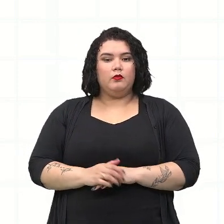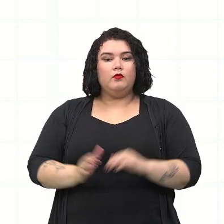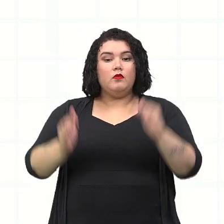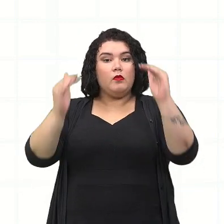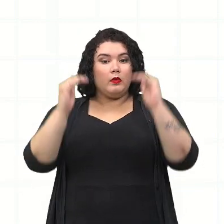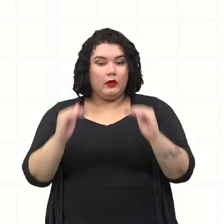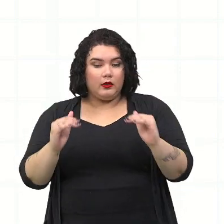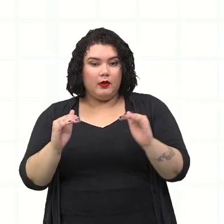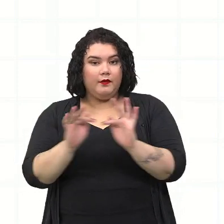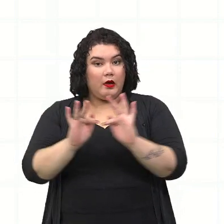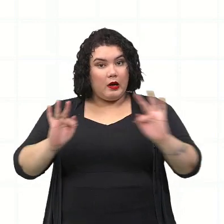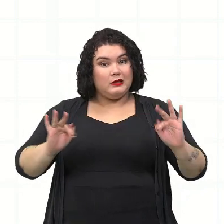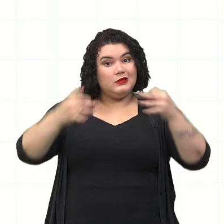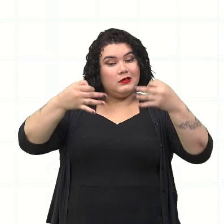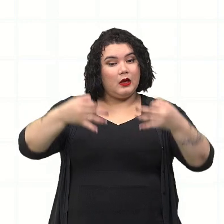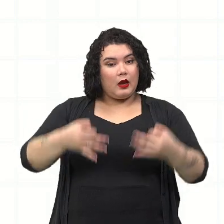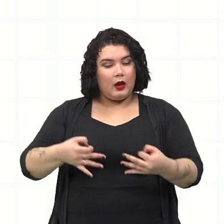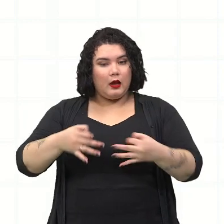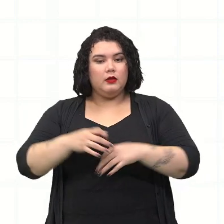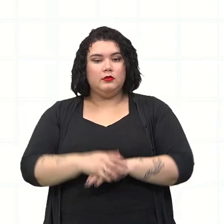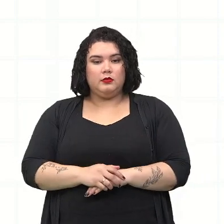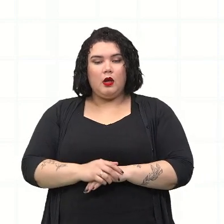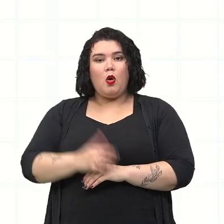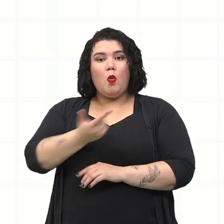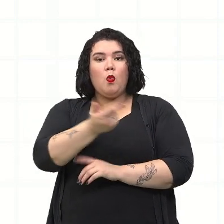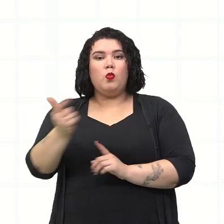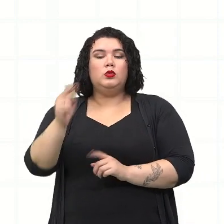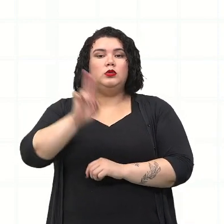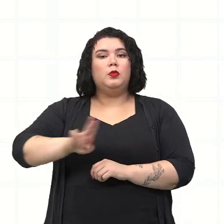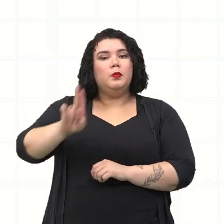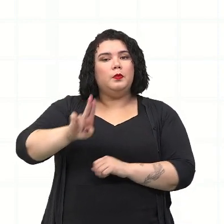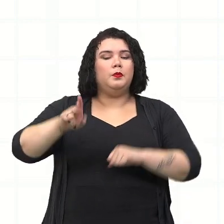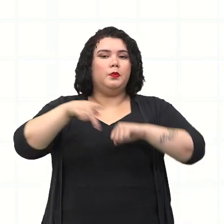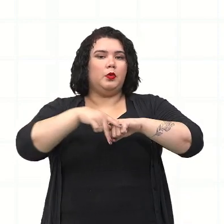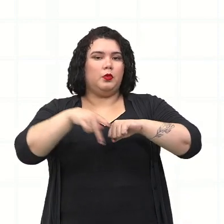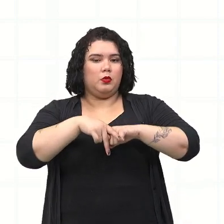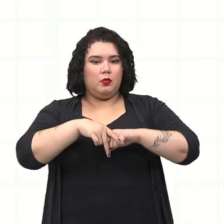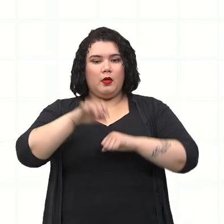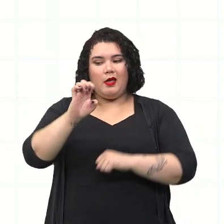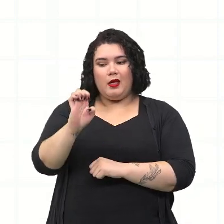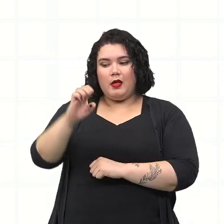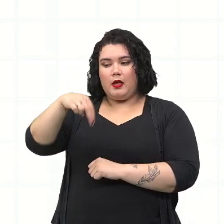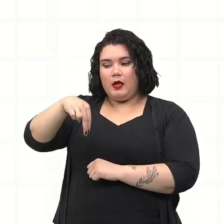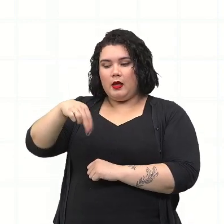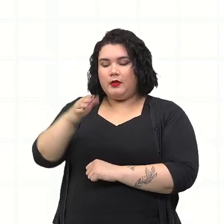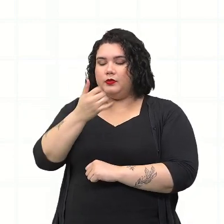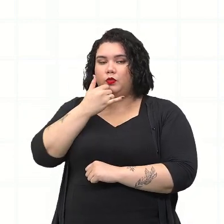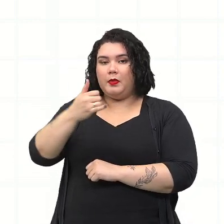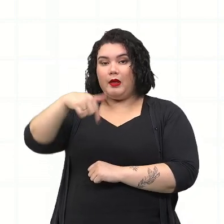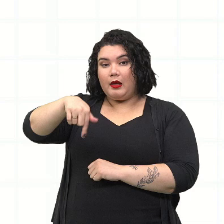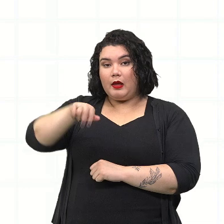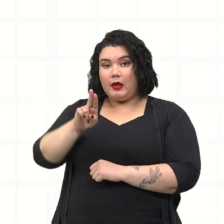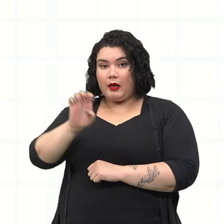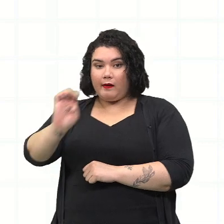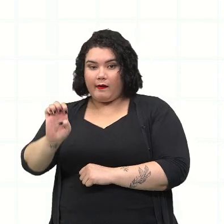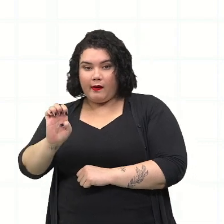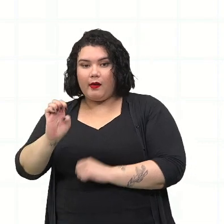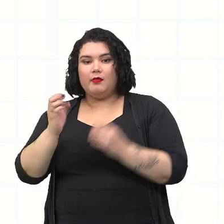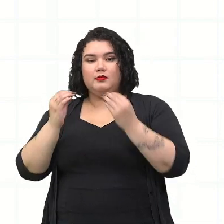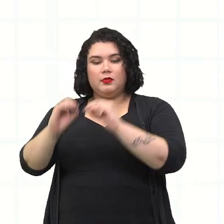em que, olha só, já usei um outro pronome relativo, o que é o meu pronome relativo, junto